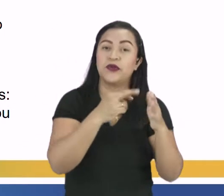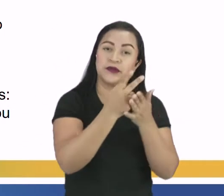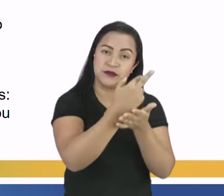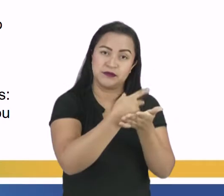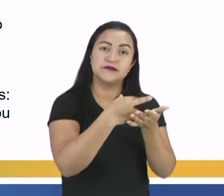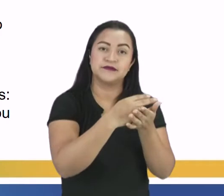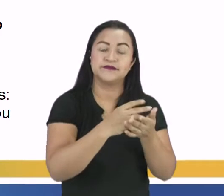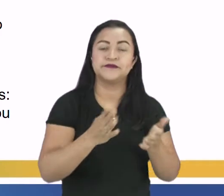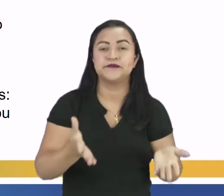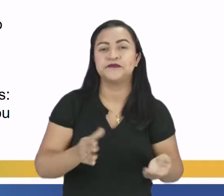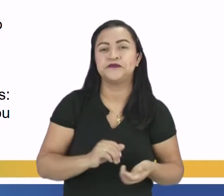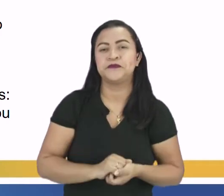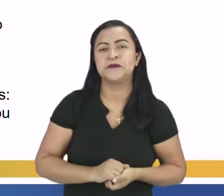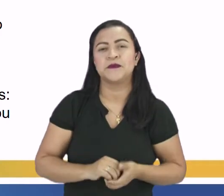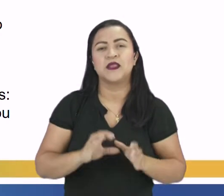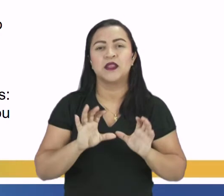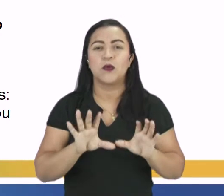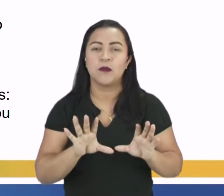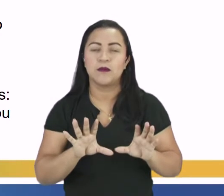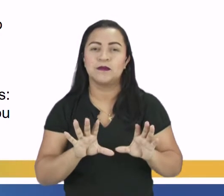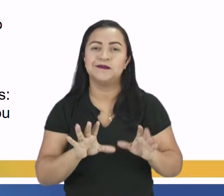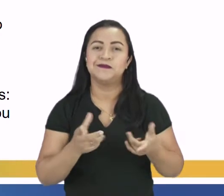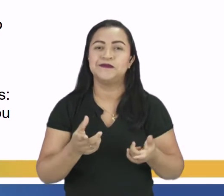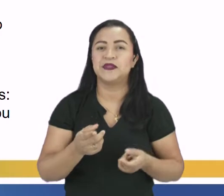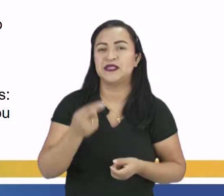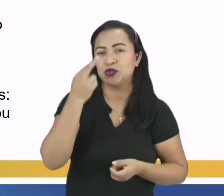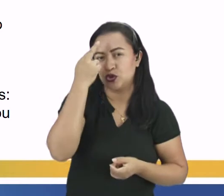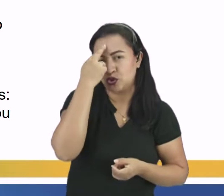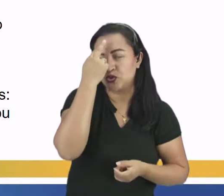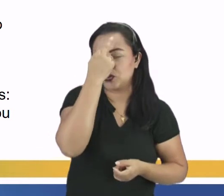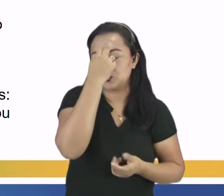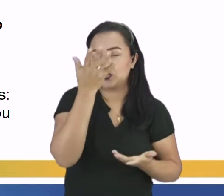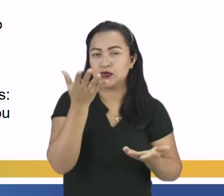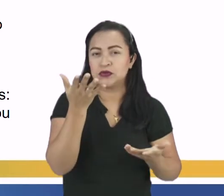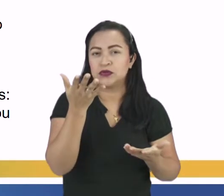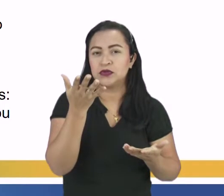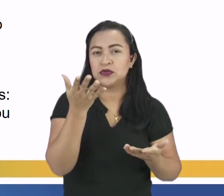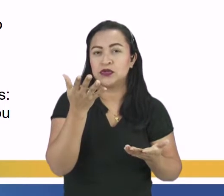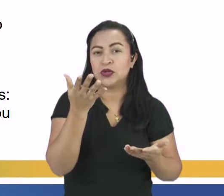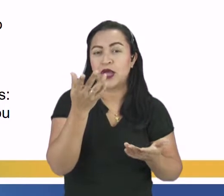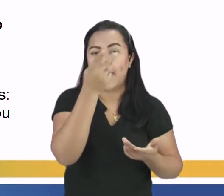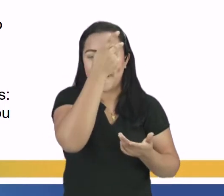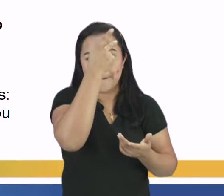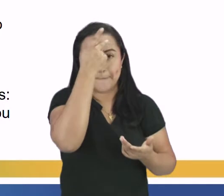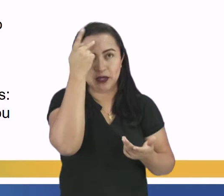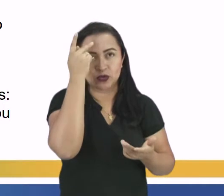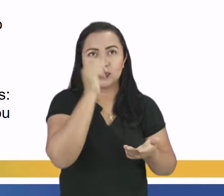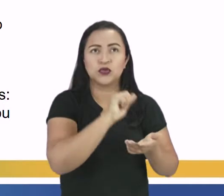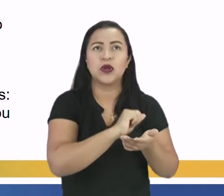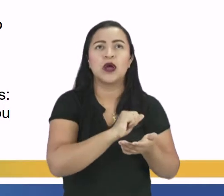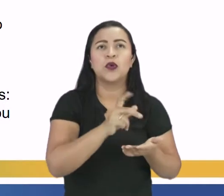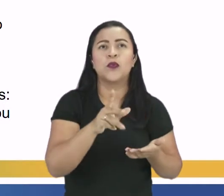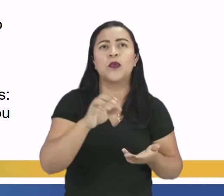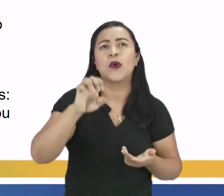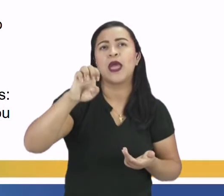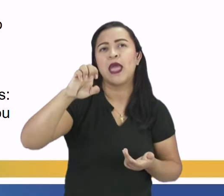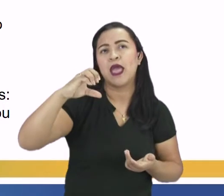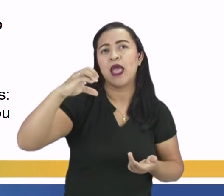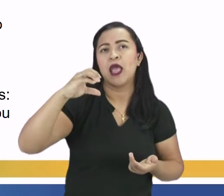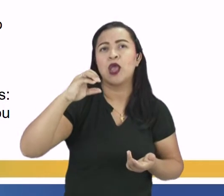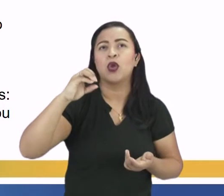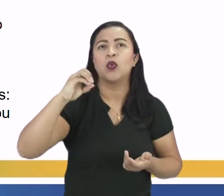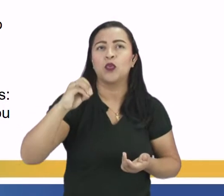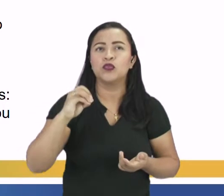história em quadrinho. Assim, de acordo com Eco, né, um autor que está se pronunciando aí, o balão